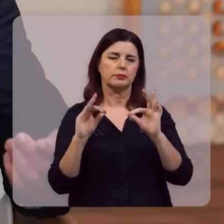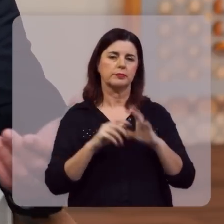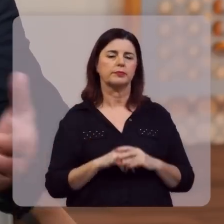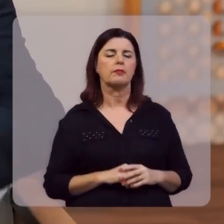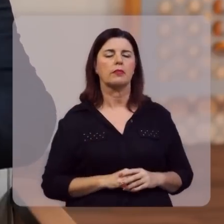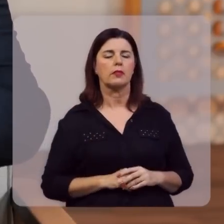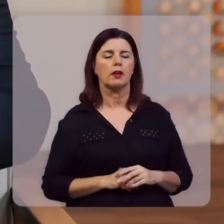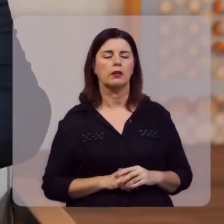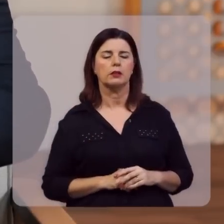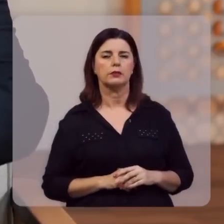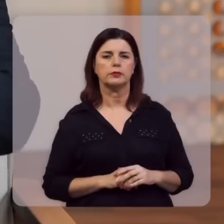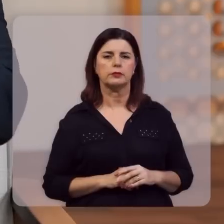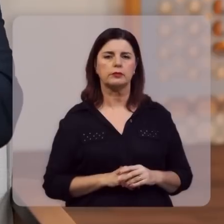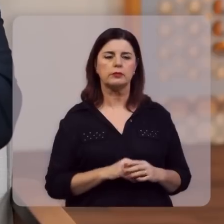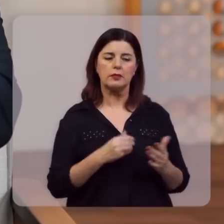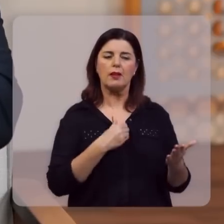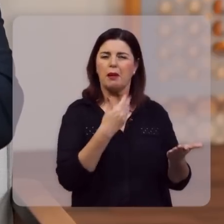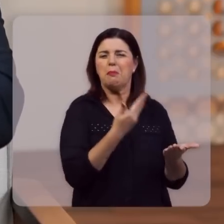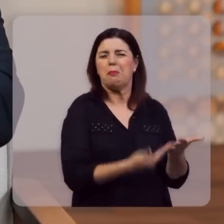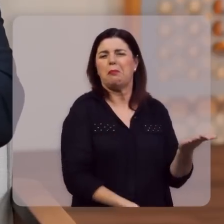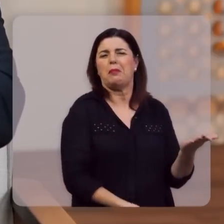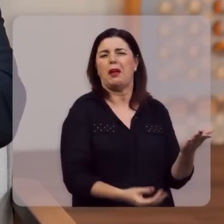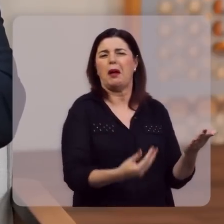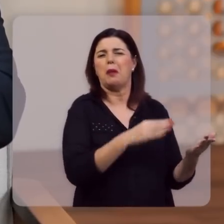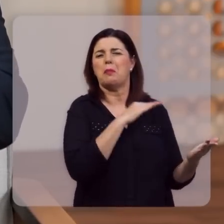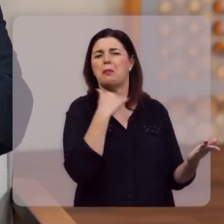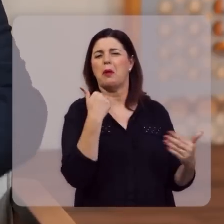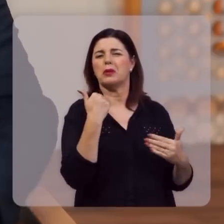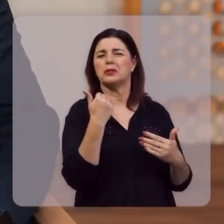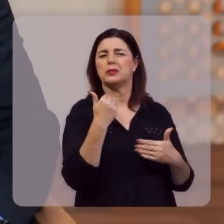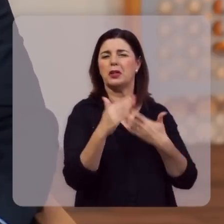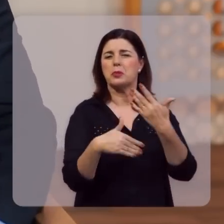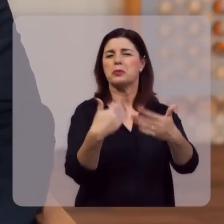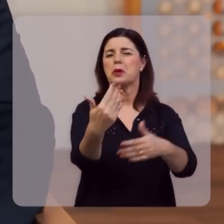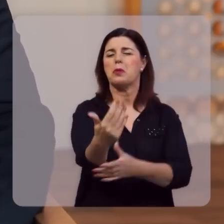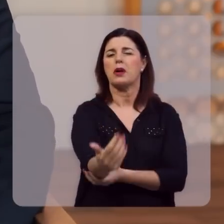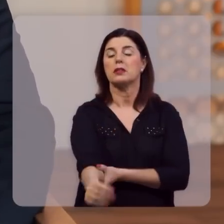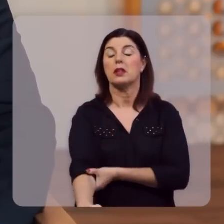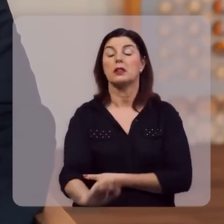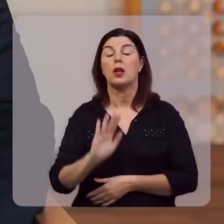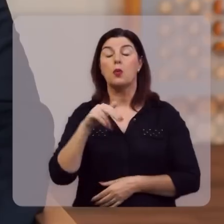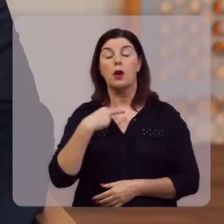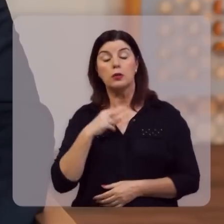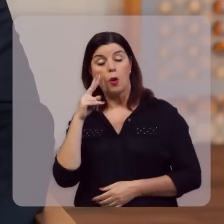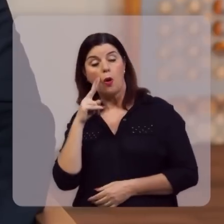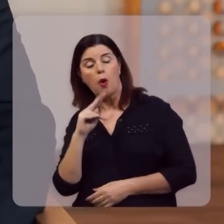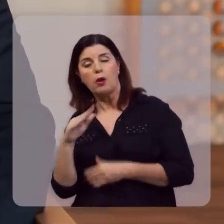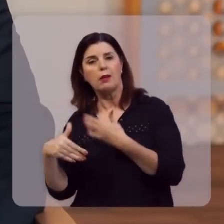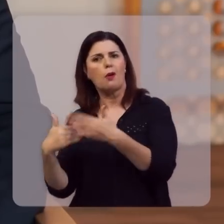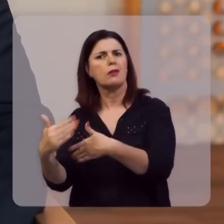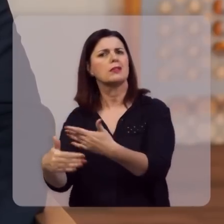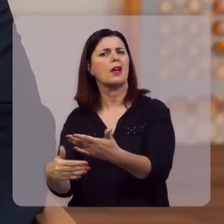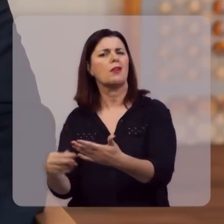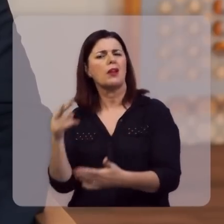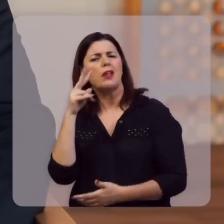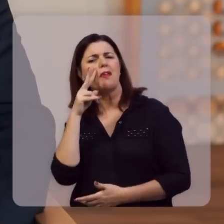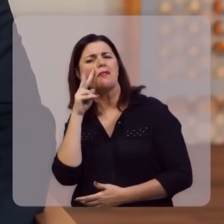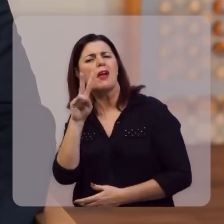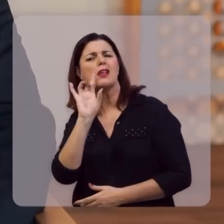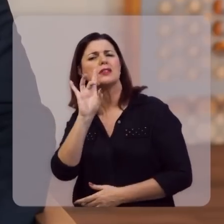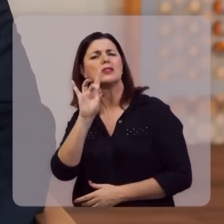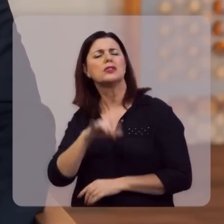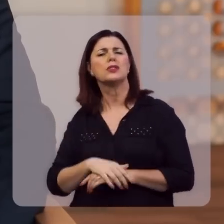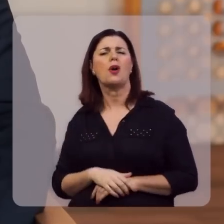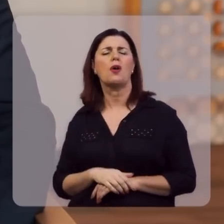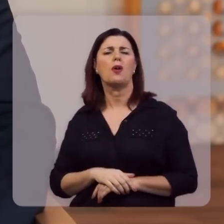desde a queda, que é a queda propriamente dita, a morte e as suas consequências. E quando a gente olha nessas consequências, é só dar uma